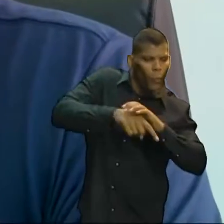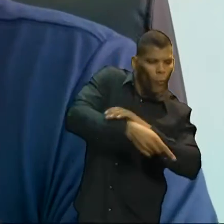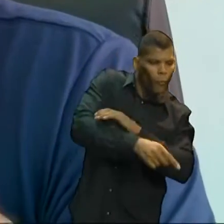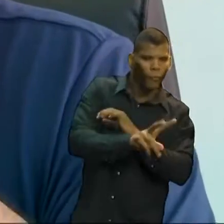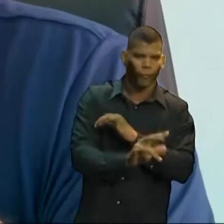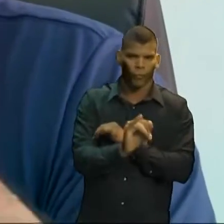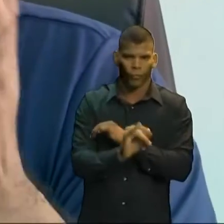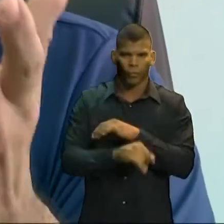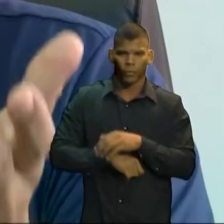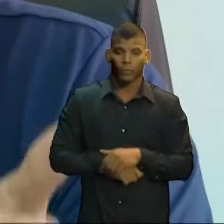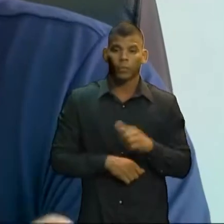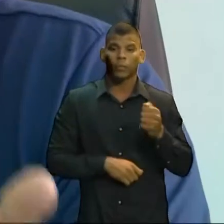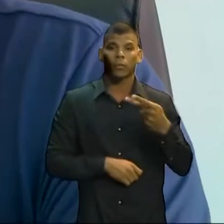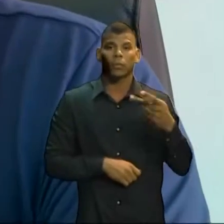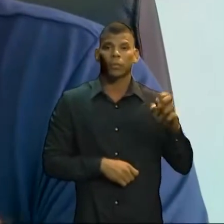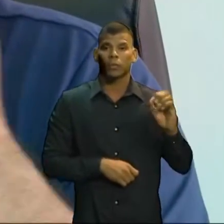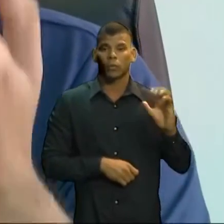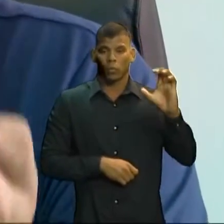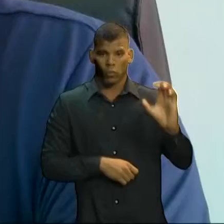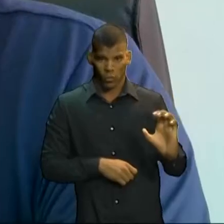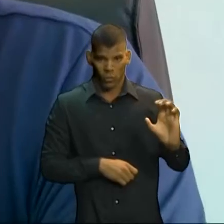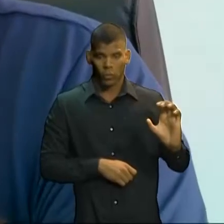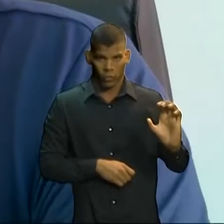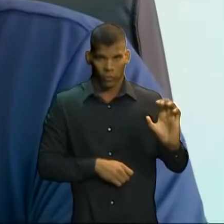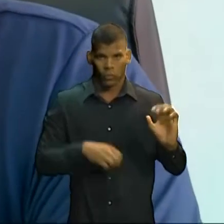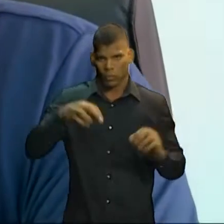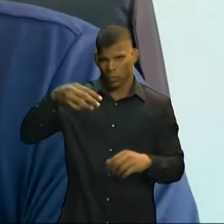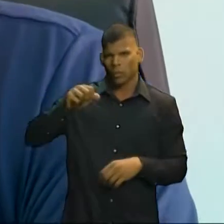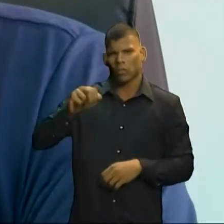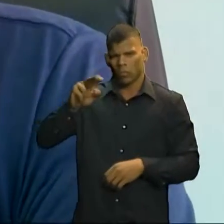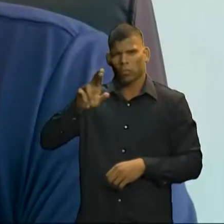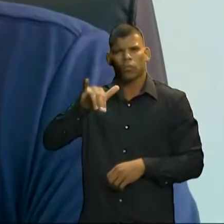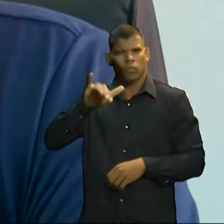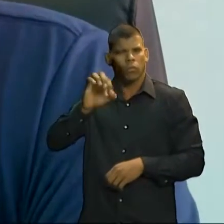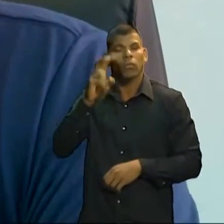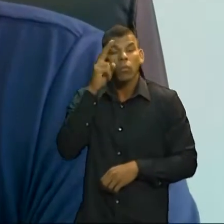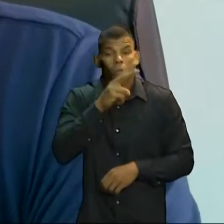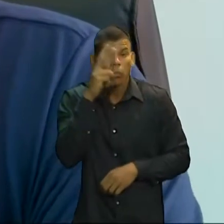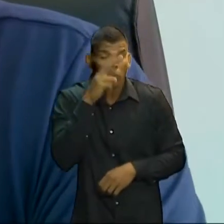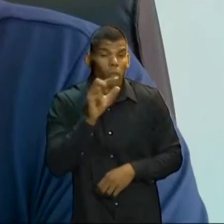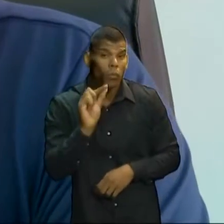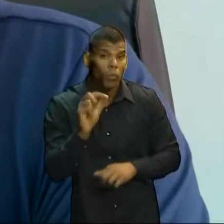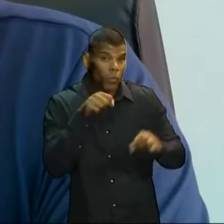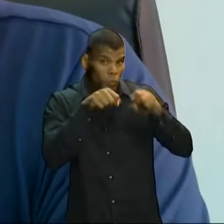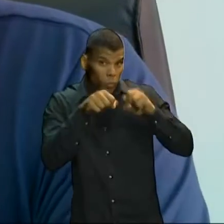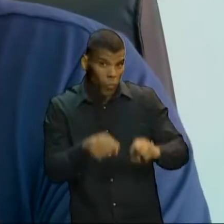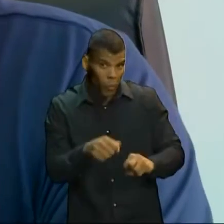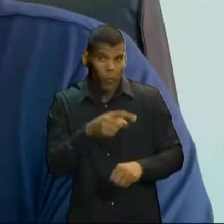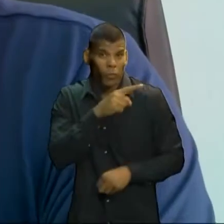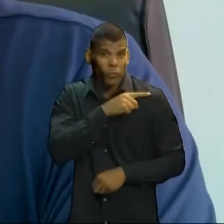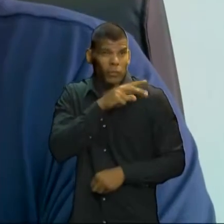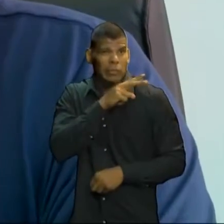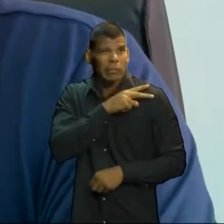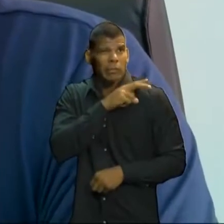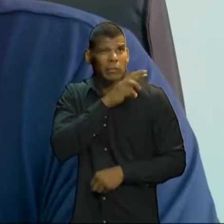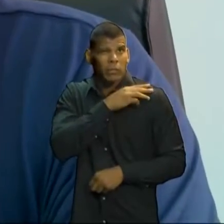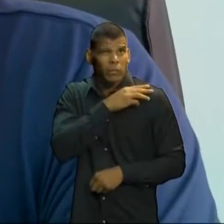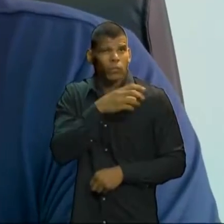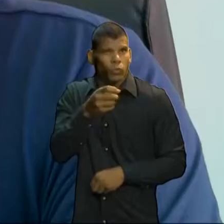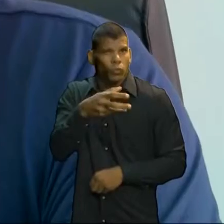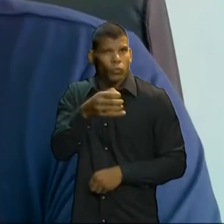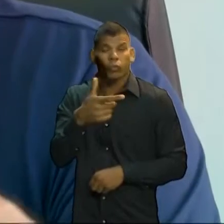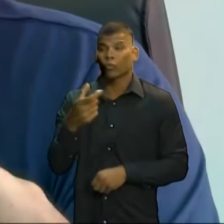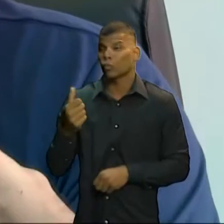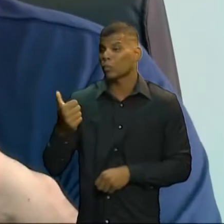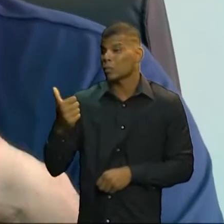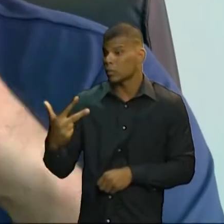da APEOC, Maurício Manuel, lembra que as discussões sobre o novo ensino médio começaram em 2013 no Ceará e